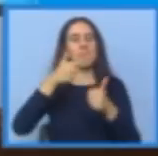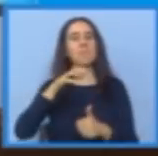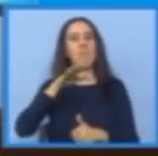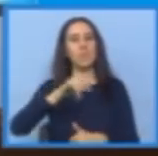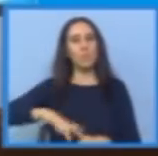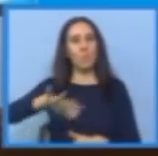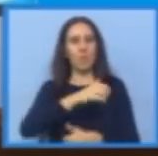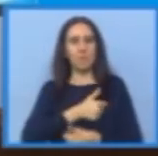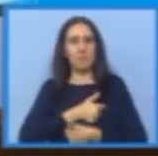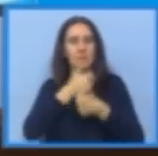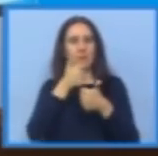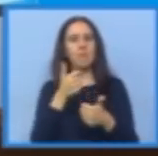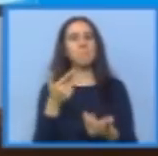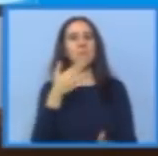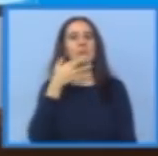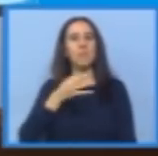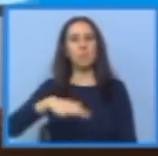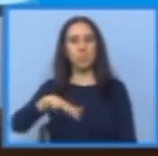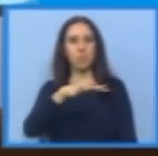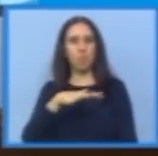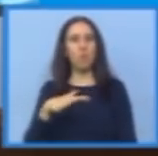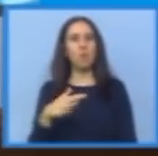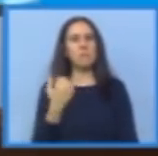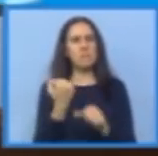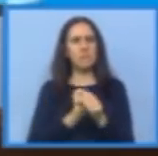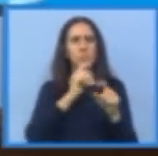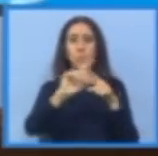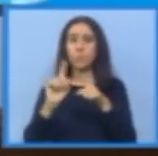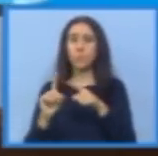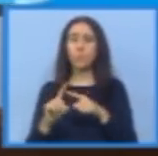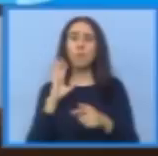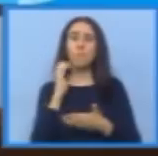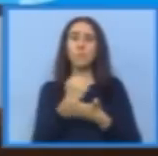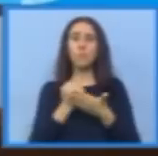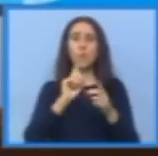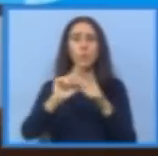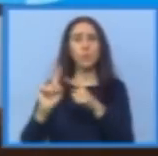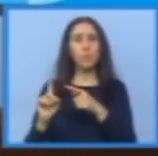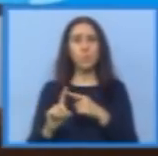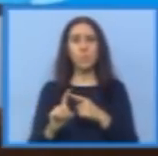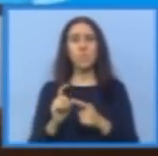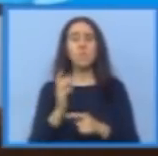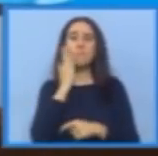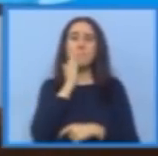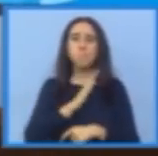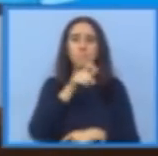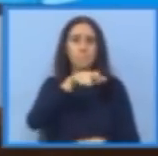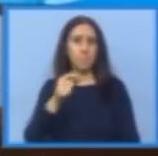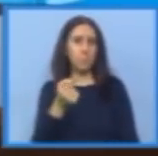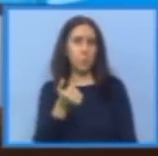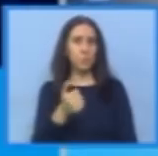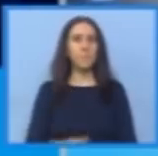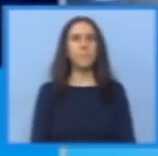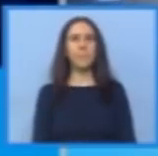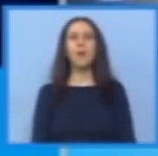Lisboa. Acredito que seja uma zona onde há muitos serviços, muitos funcionários e poucos residentes. Há